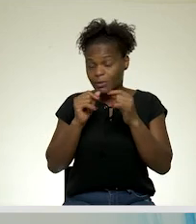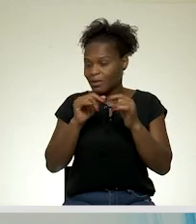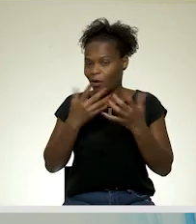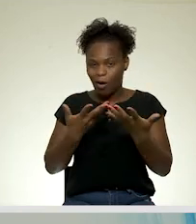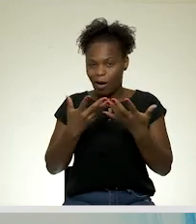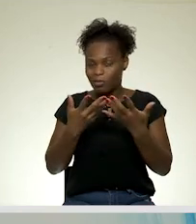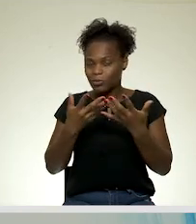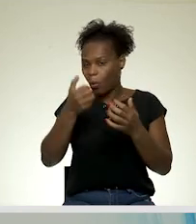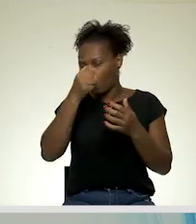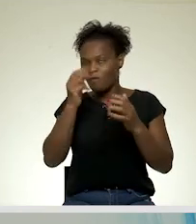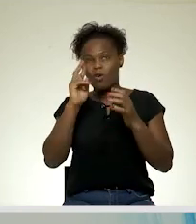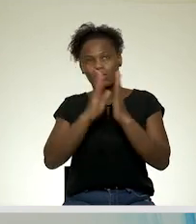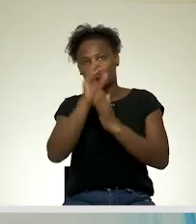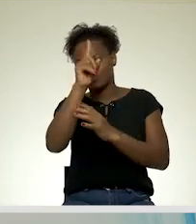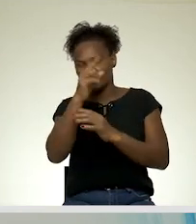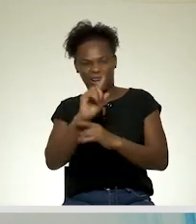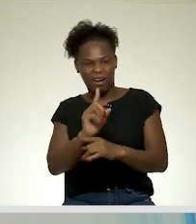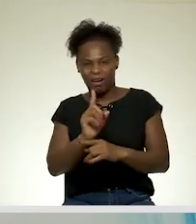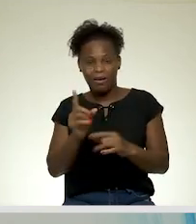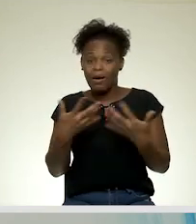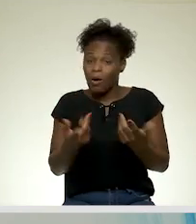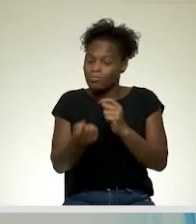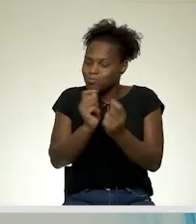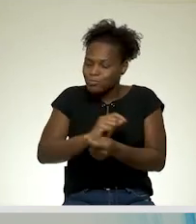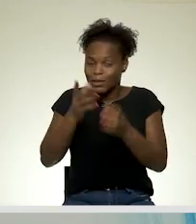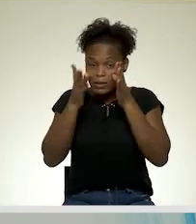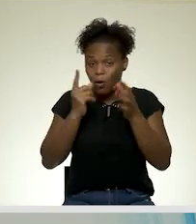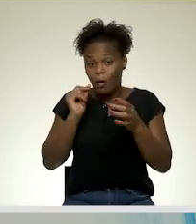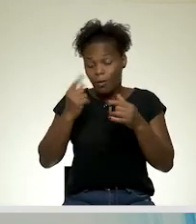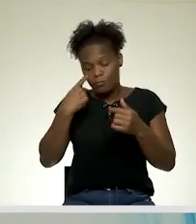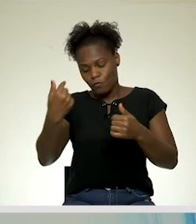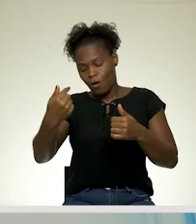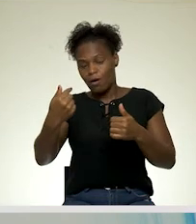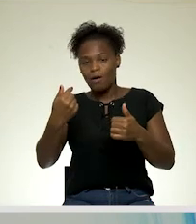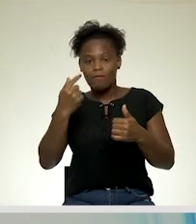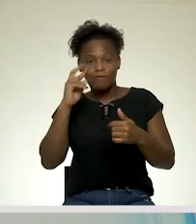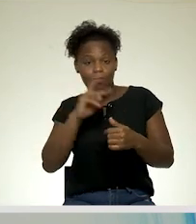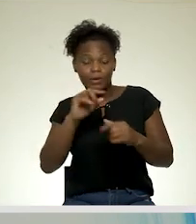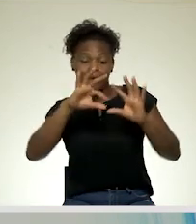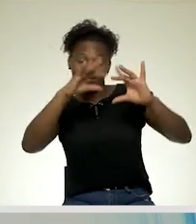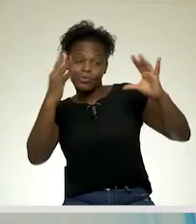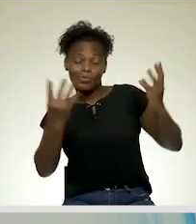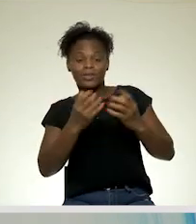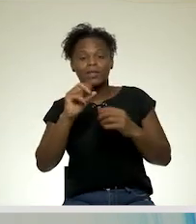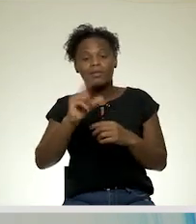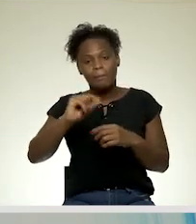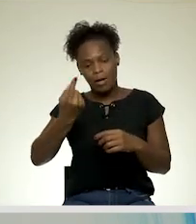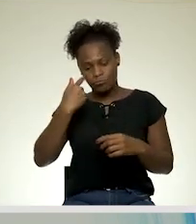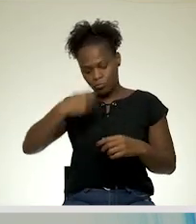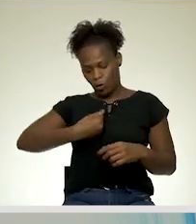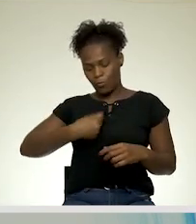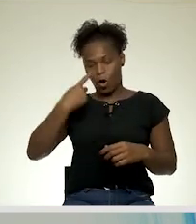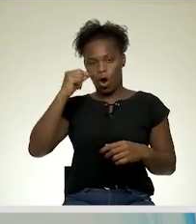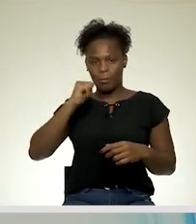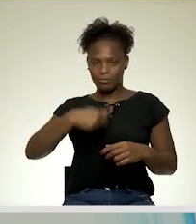deixa de estar voltada para o divino, para o sobrenatural, e passou a estar voltada mais para a natureza e para o